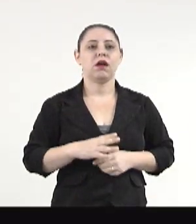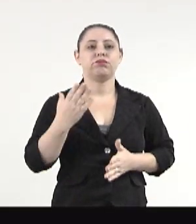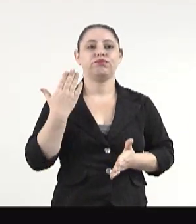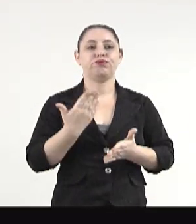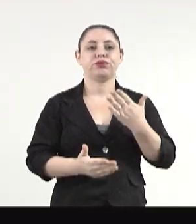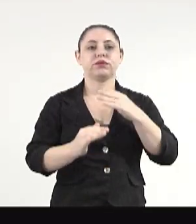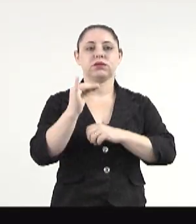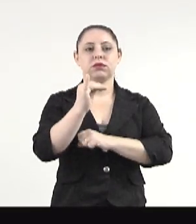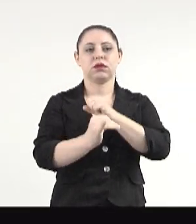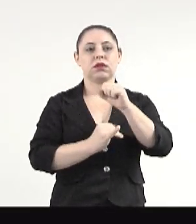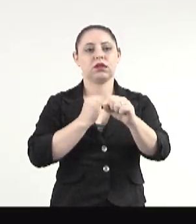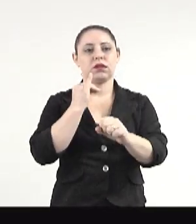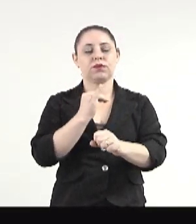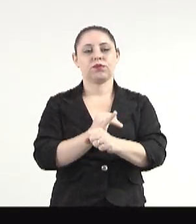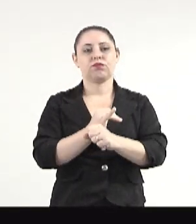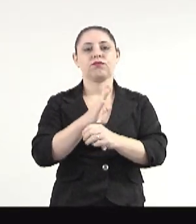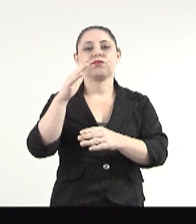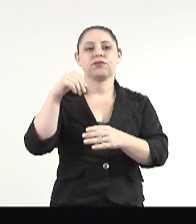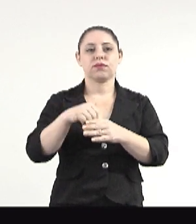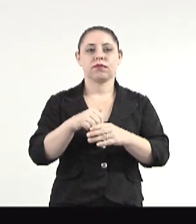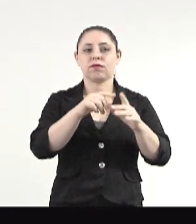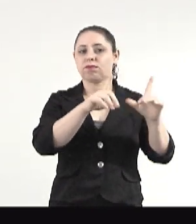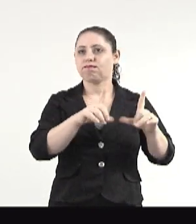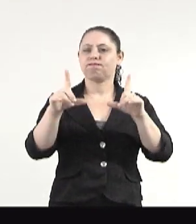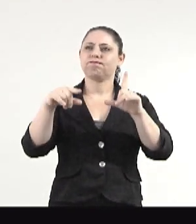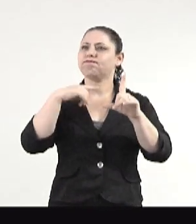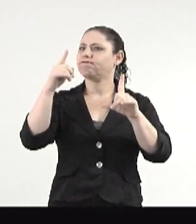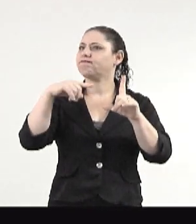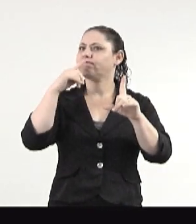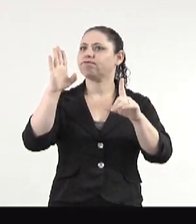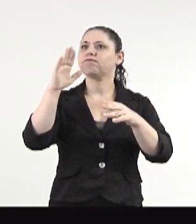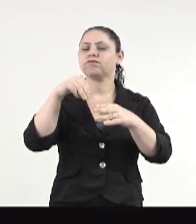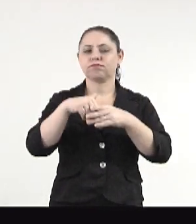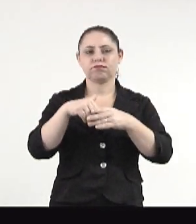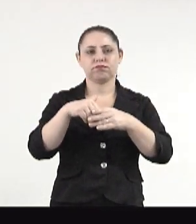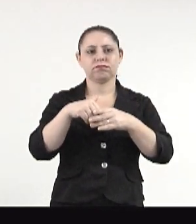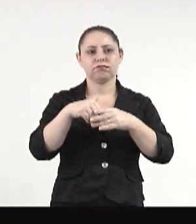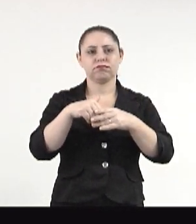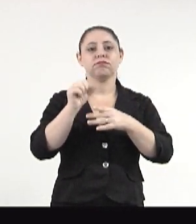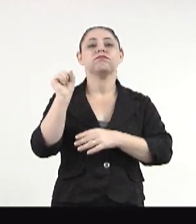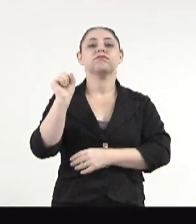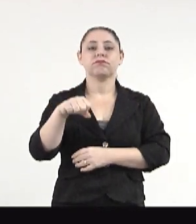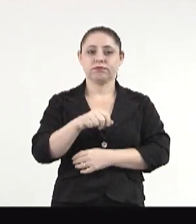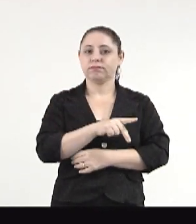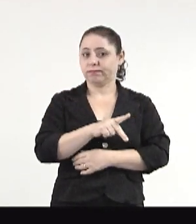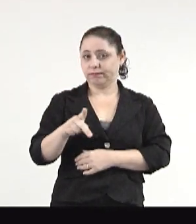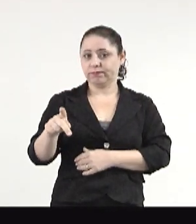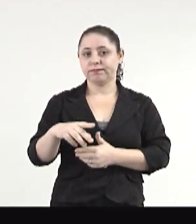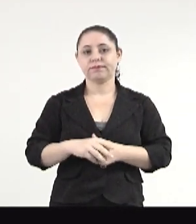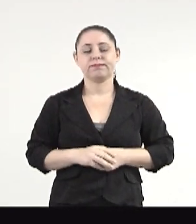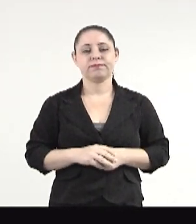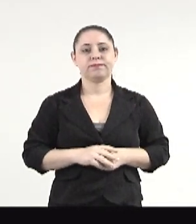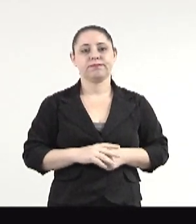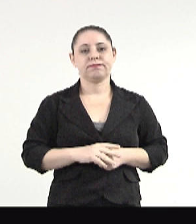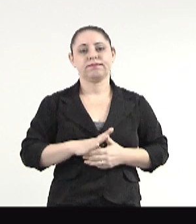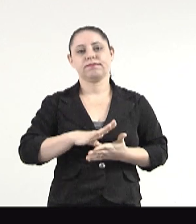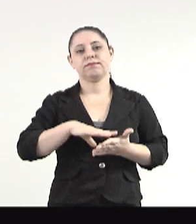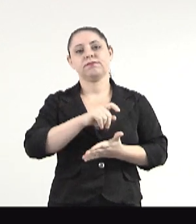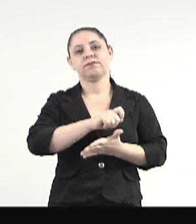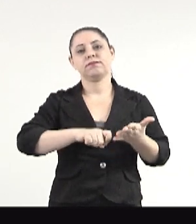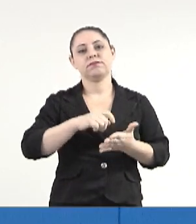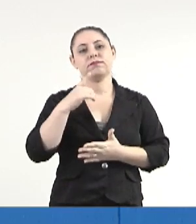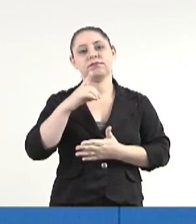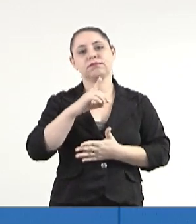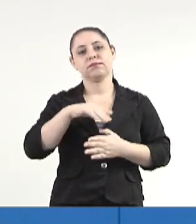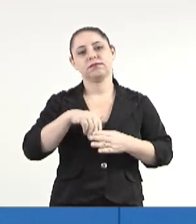Caiu, deputada. Caiu. Voto aqui pelo painel. Gostaria de votar. Sim, senhor presidente. Está registrado o voto,